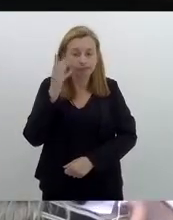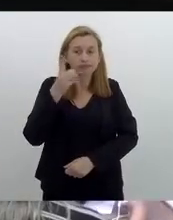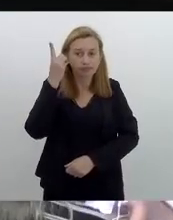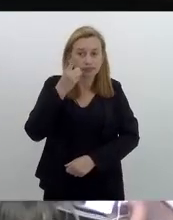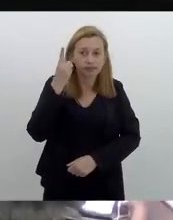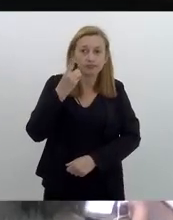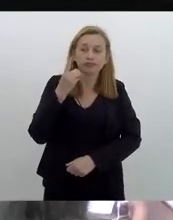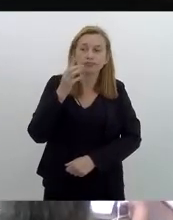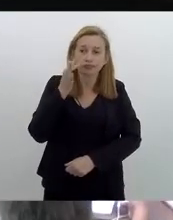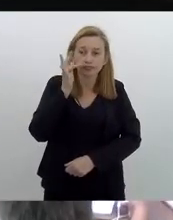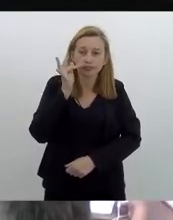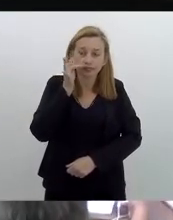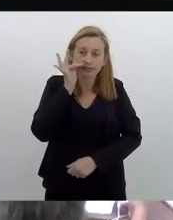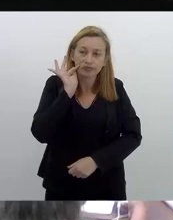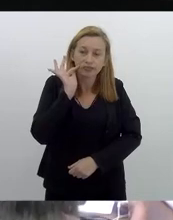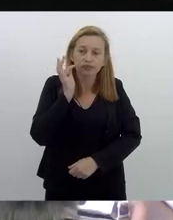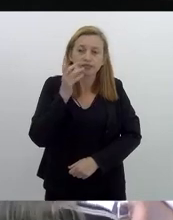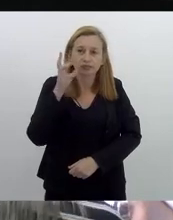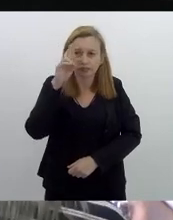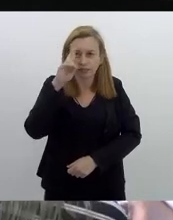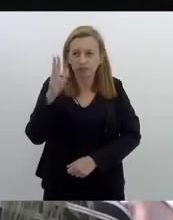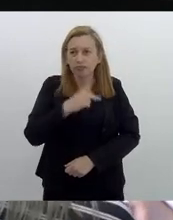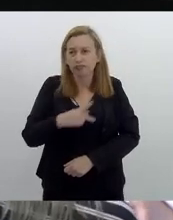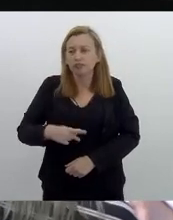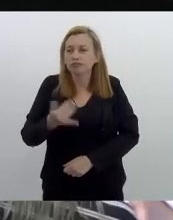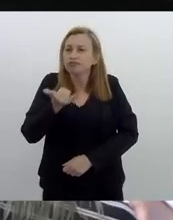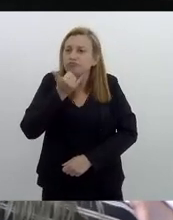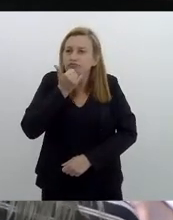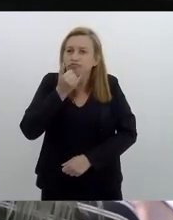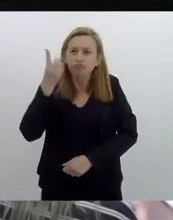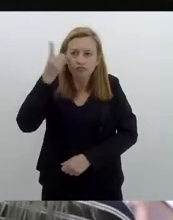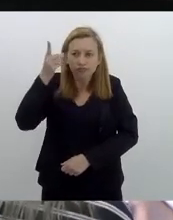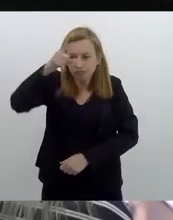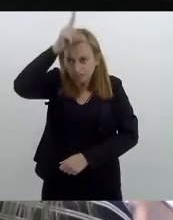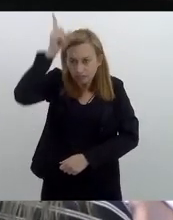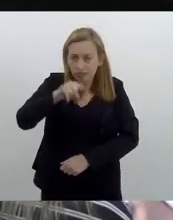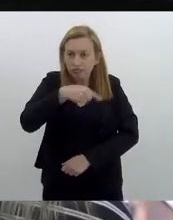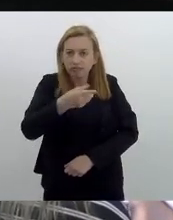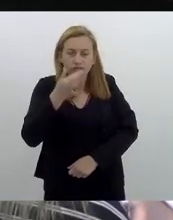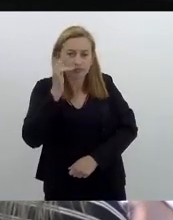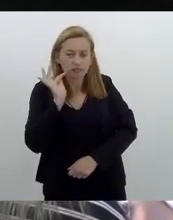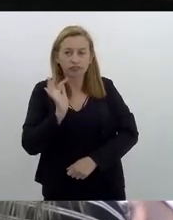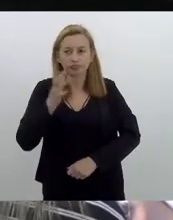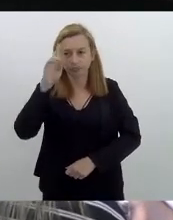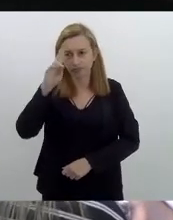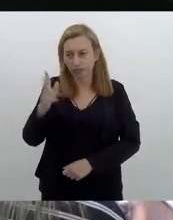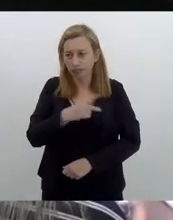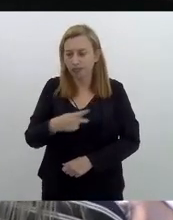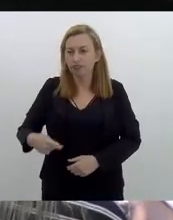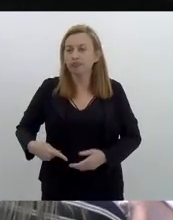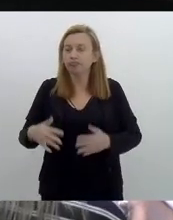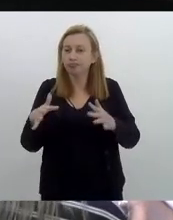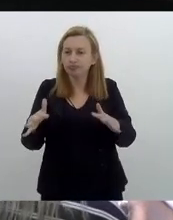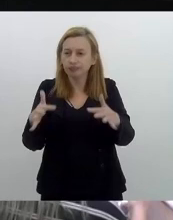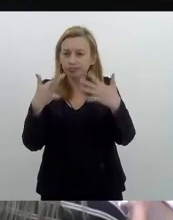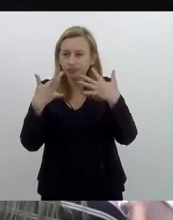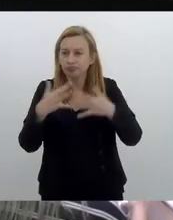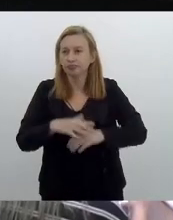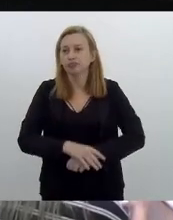Senhor presidente Perdão, deputado Luiz Seguida Flávio Senhor presidente Eu queria chamar a atenção